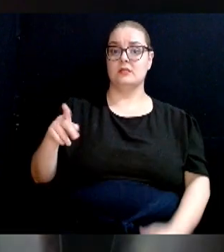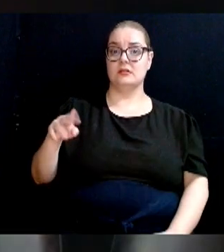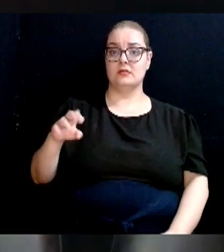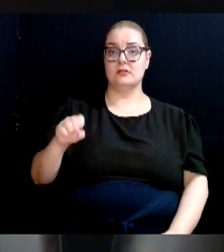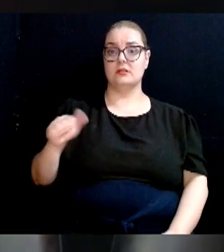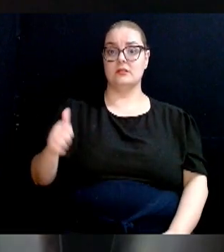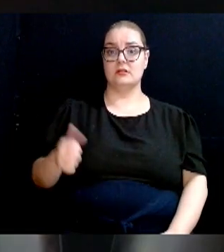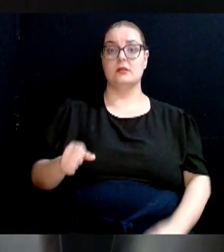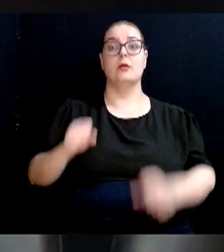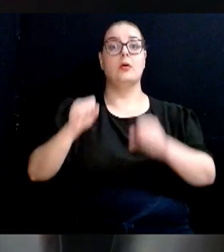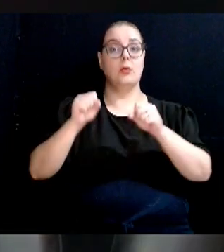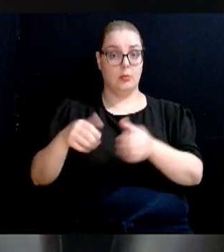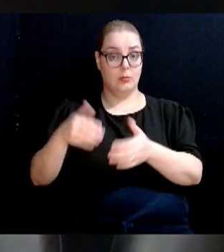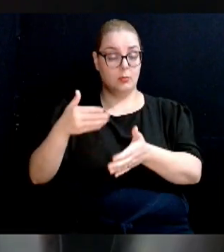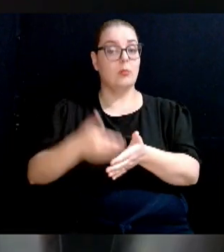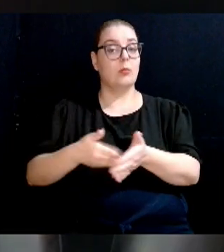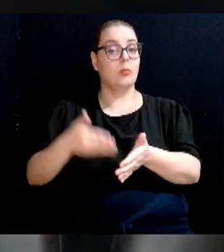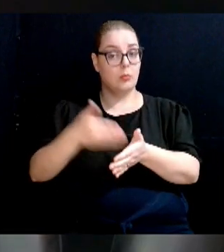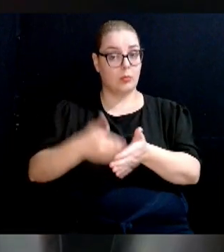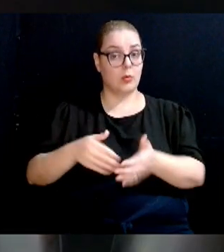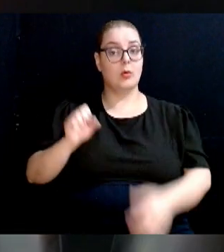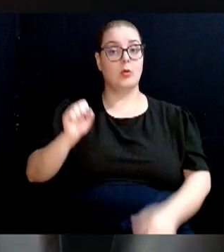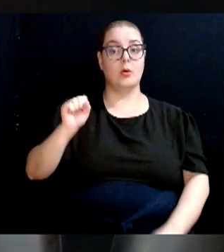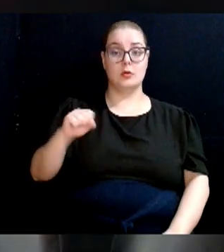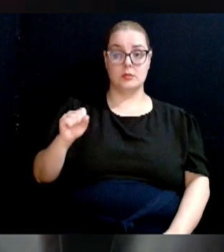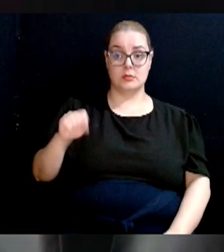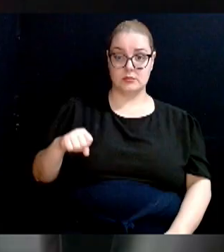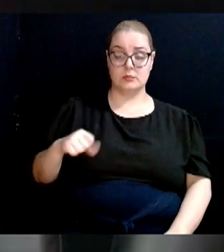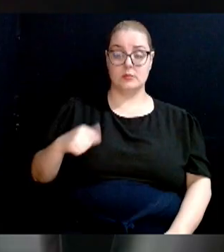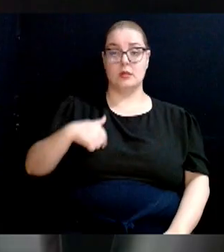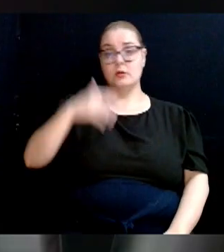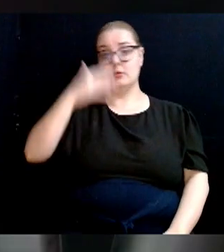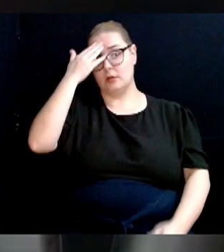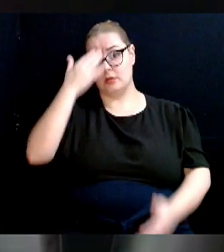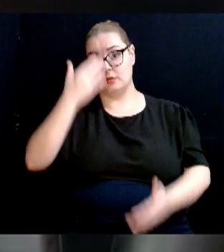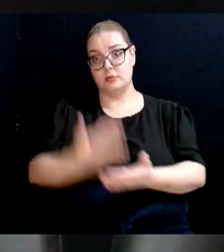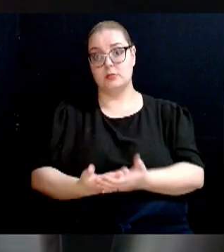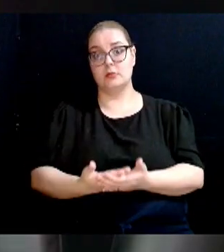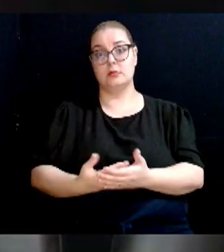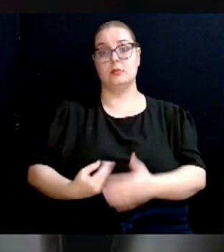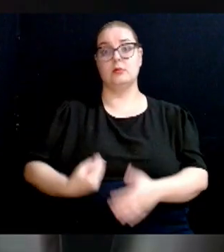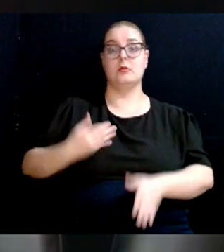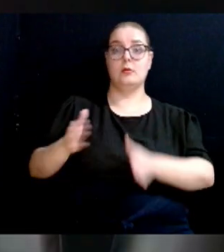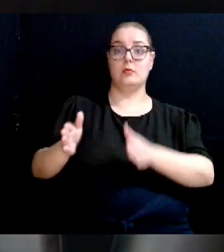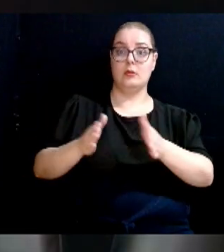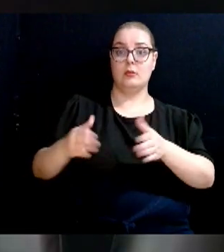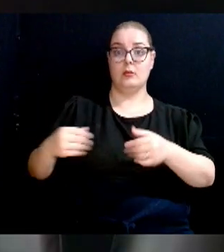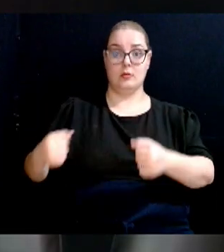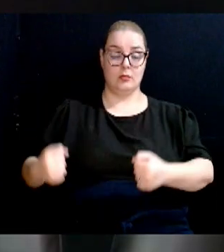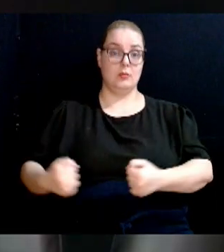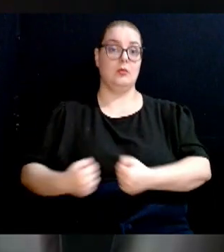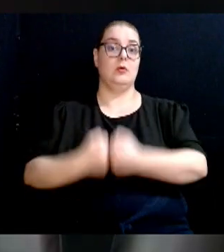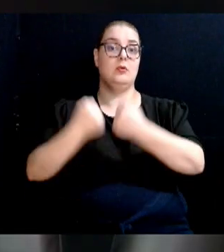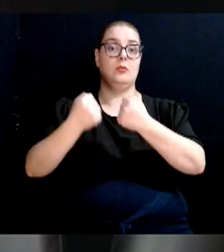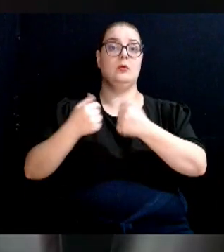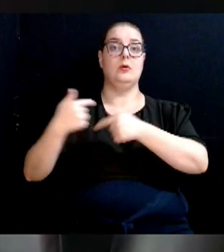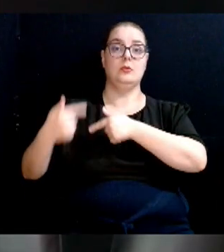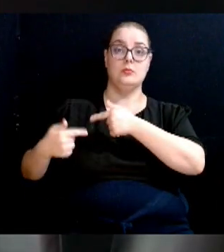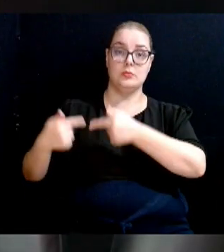Pode limitar, sim. Eu acredito que ela está vivendo aí um conflito de gerações, né,